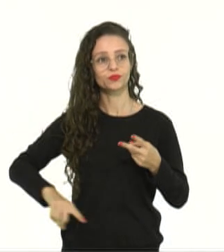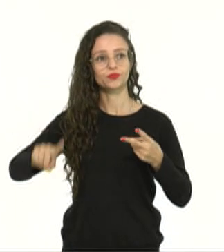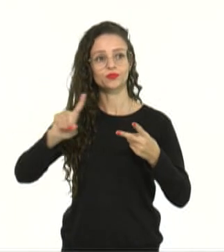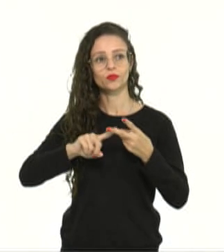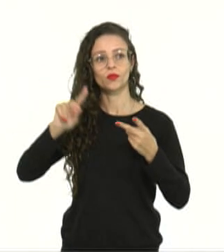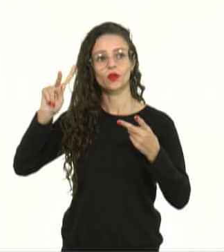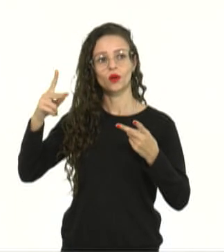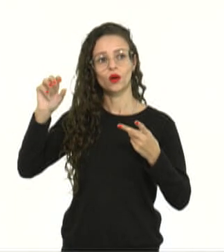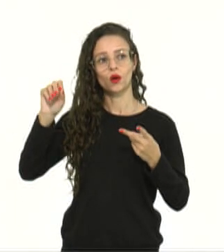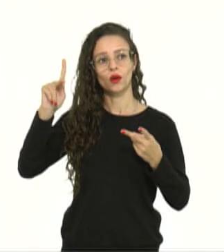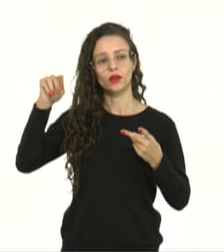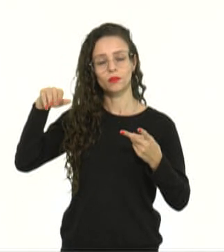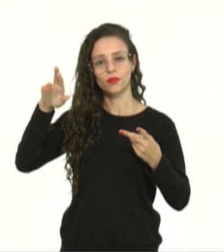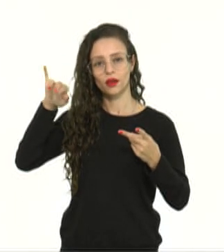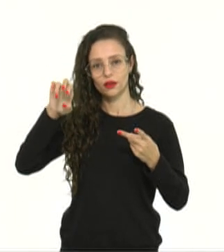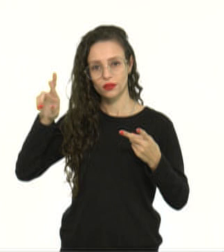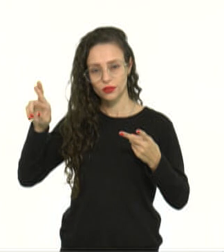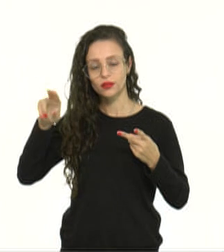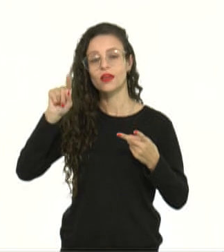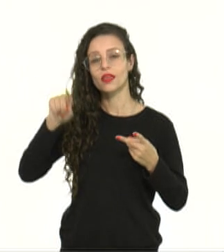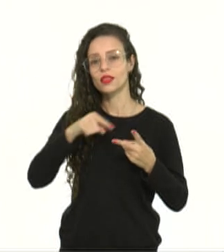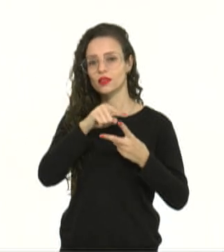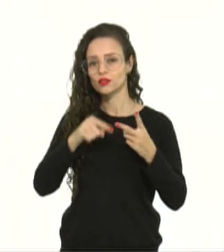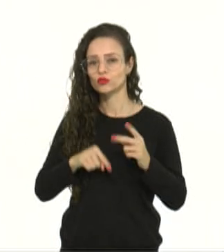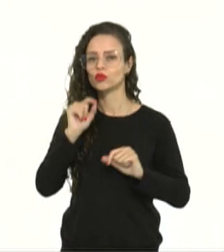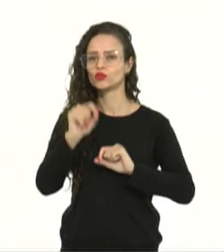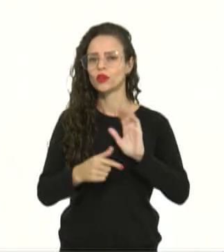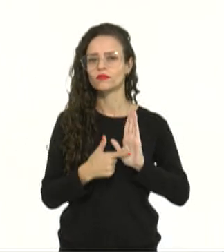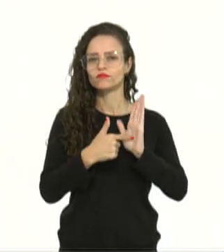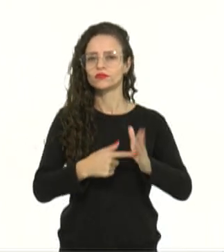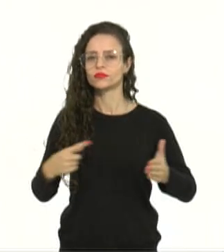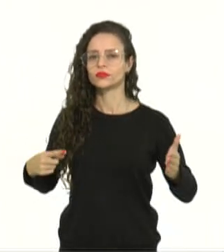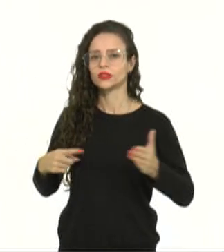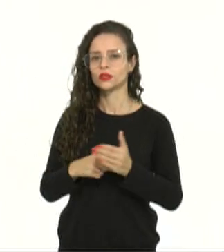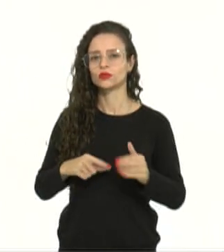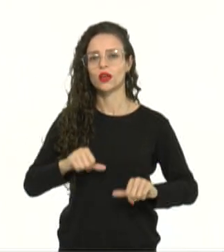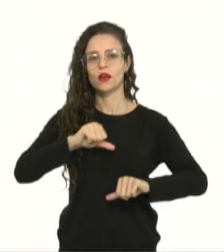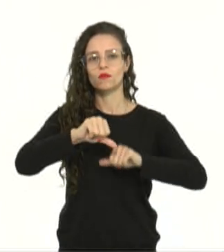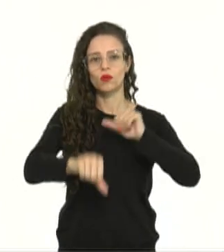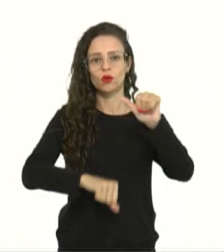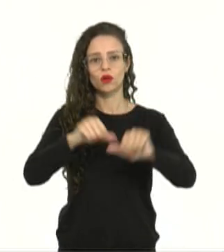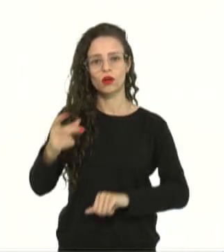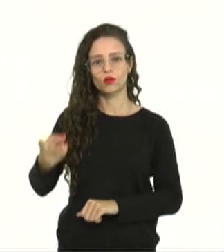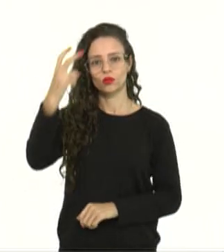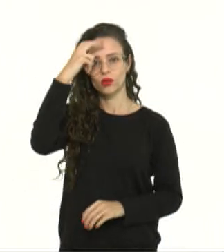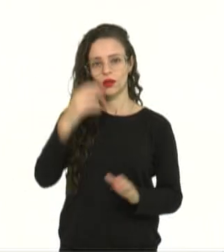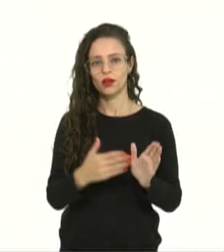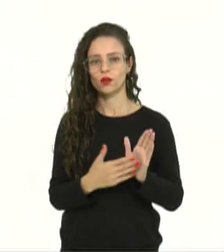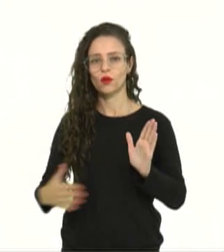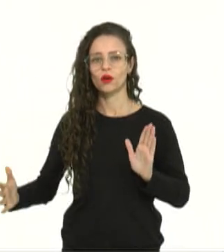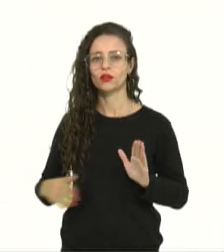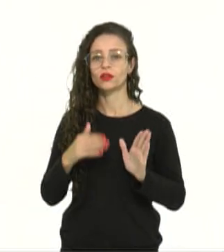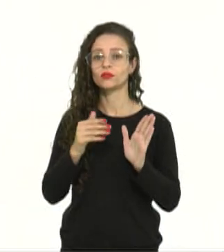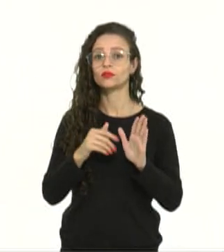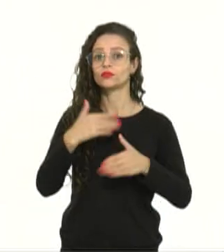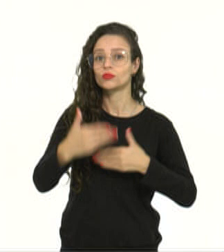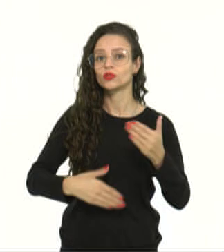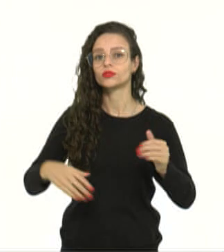chamada escola de Frankfurt que eles vão denunciar uma mudança na cultura que ocorre a partir do processo